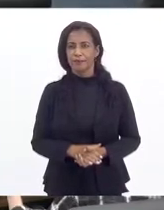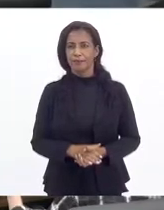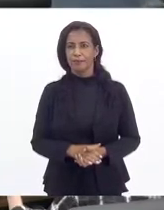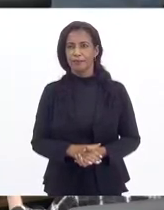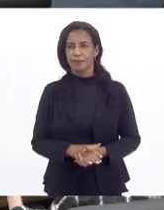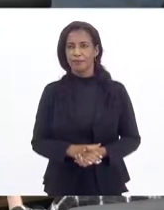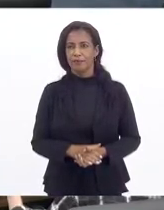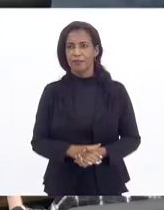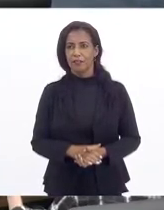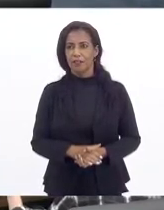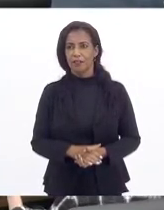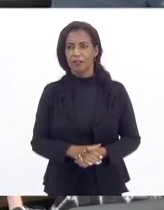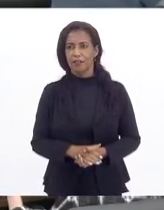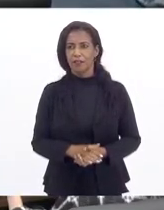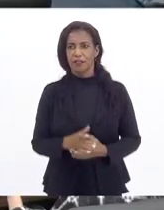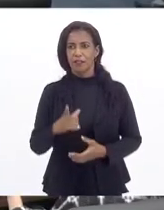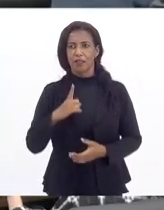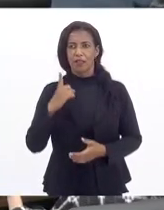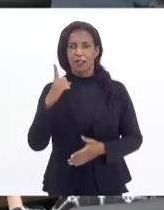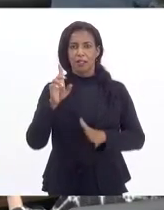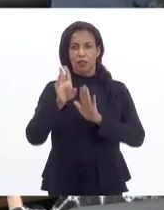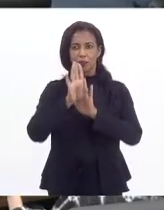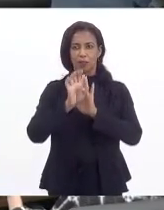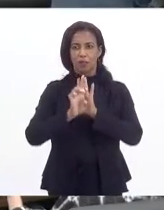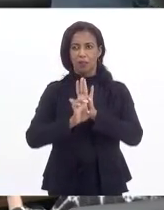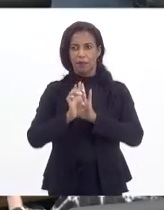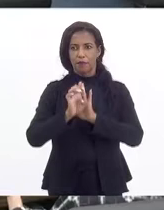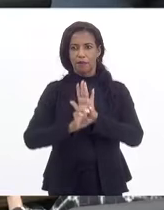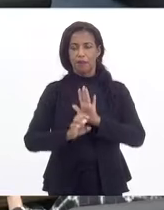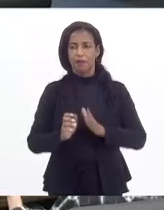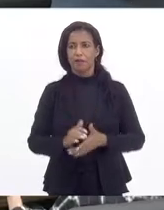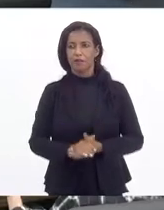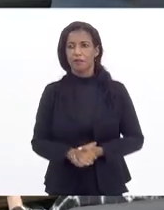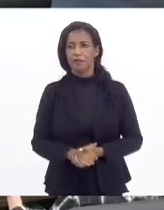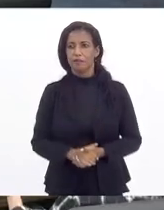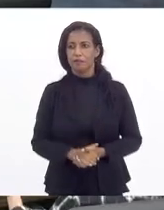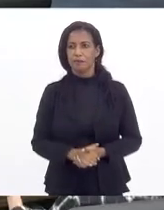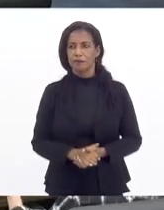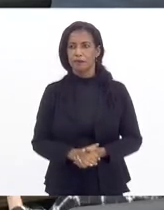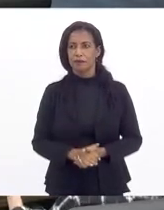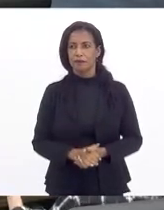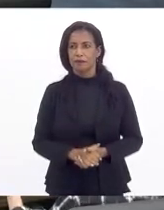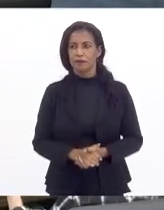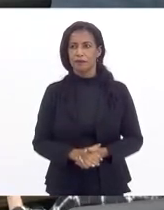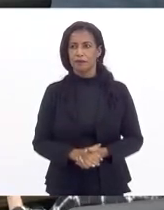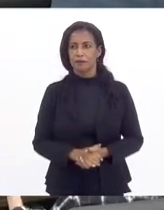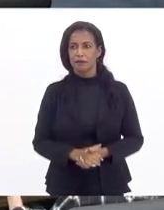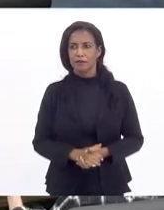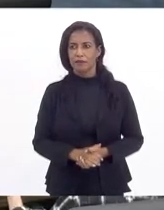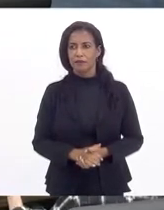instante, por favor, tem uma emenda, deixa eu ver se a gente consegue aprovar o projeto.